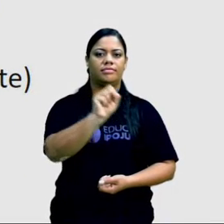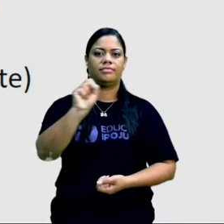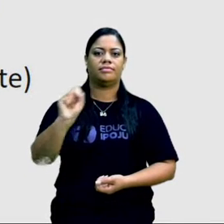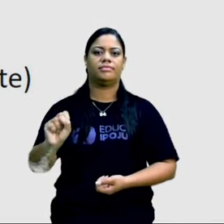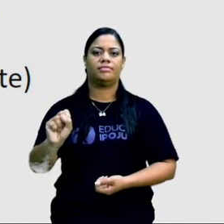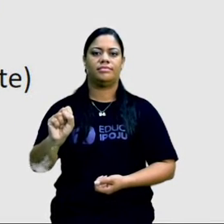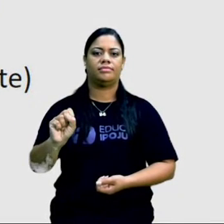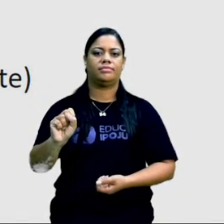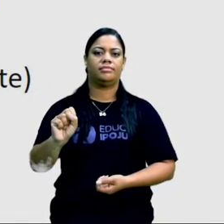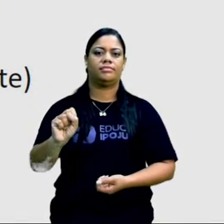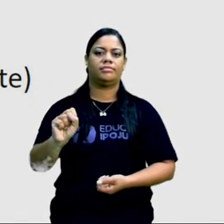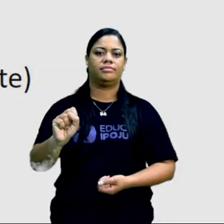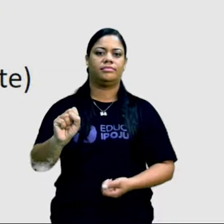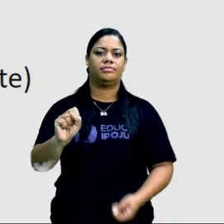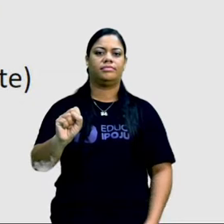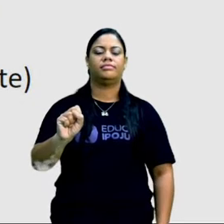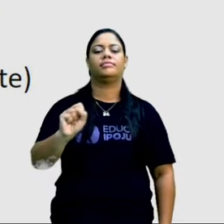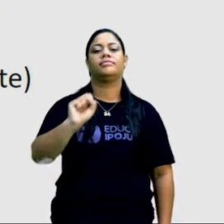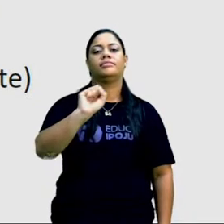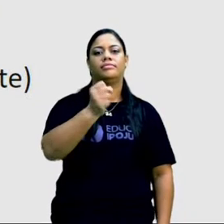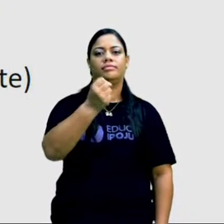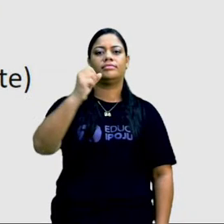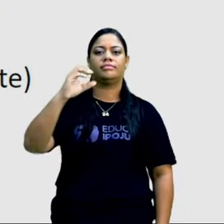SS, SC,